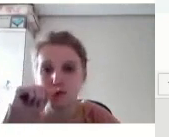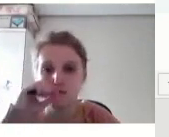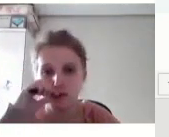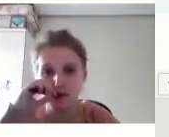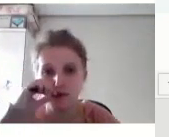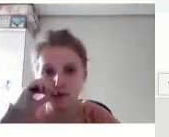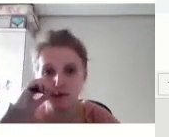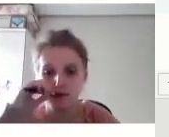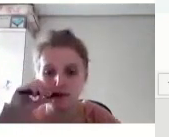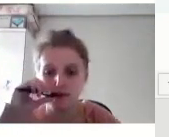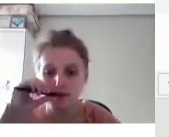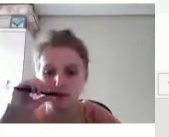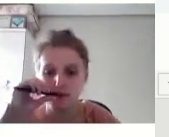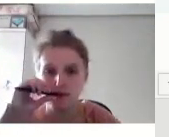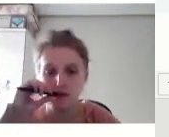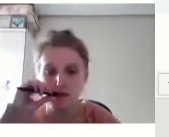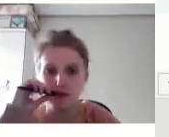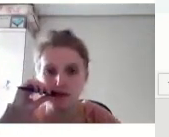hamiltoniano ou do lagrangiano